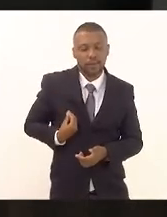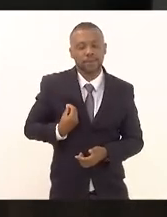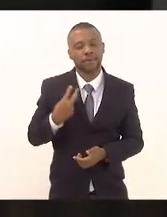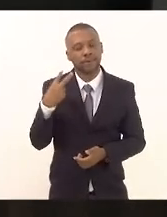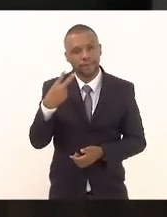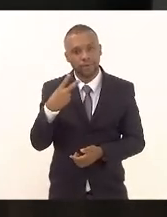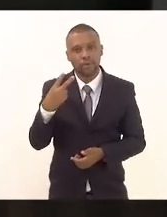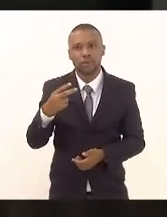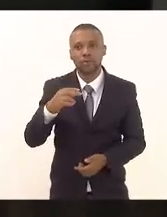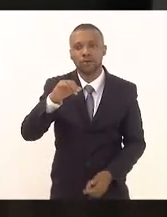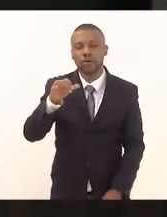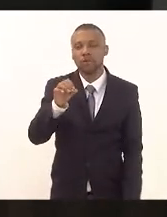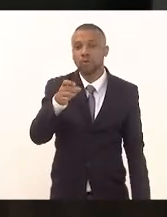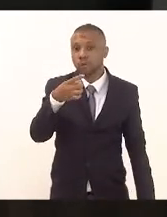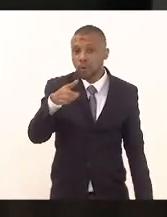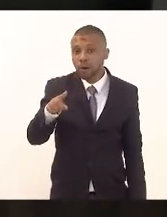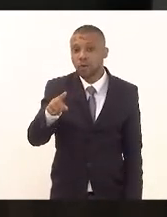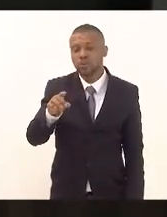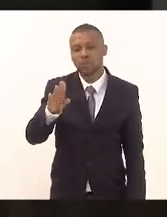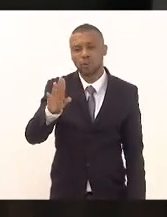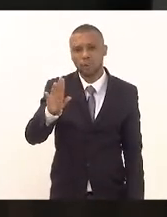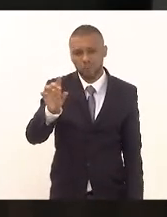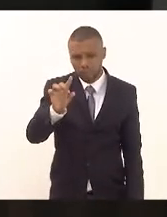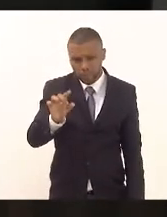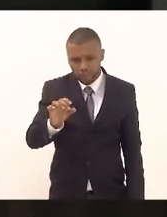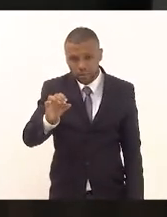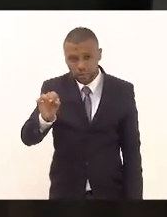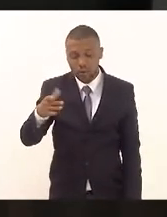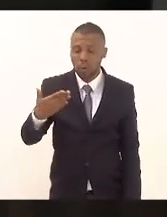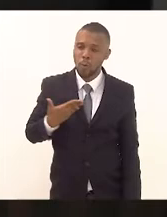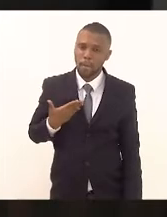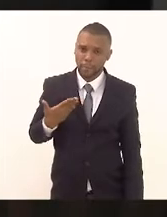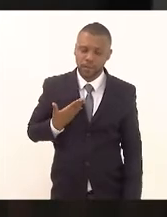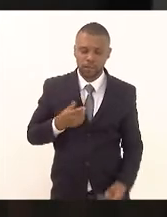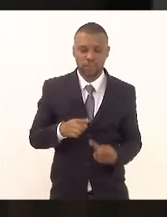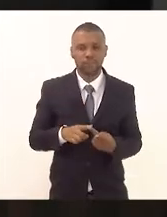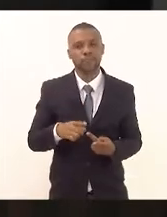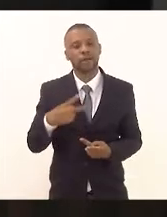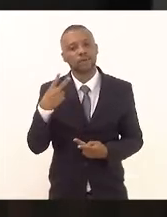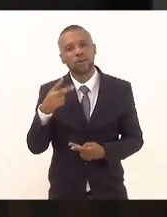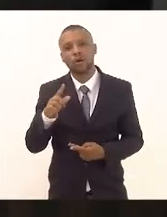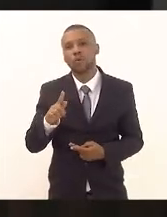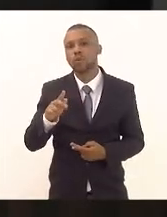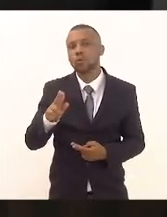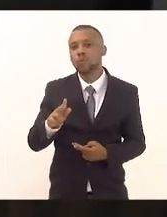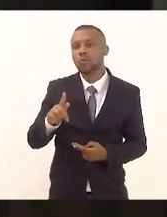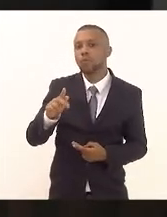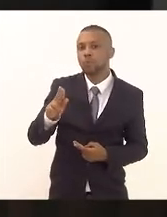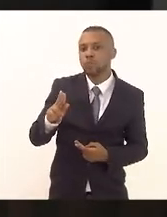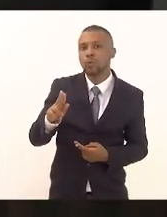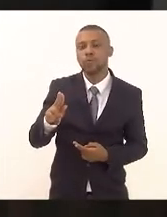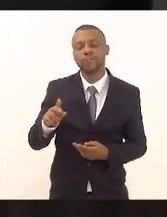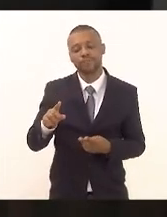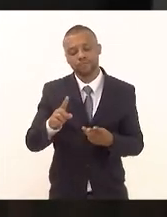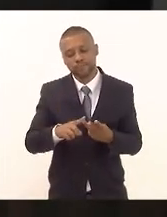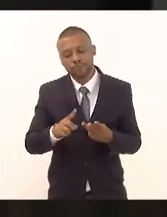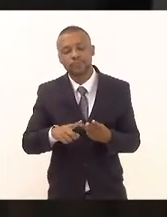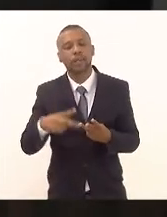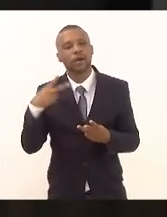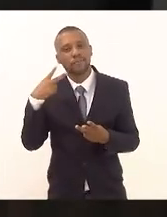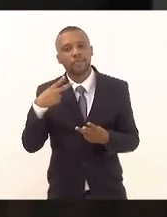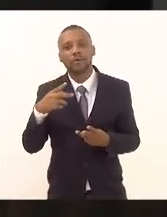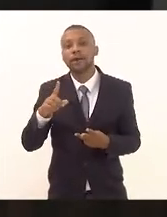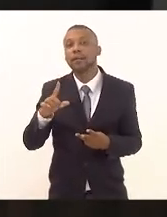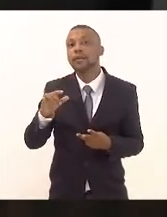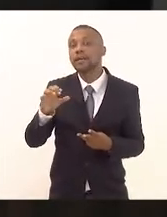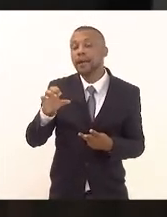vereador Dom de Búzios, um amigo querido, secretário de Turismo, vereador Gugu de Búzios e o vereador